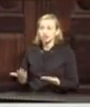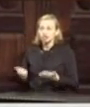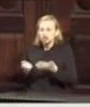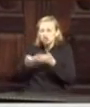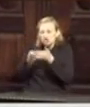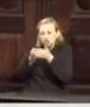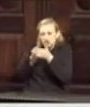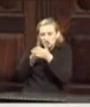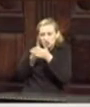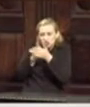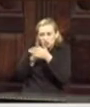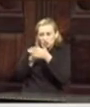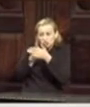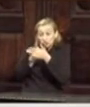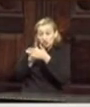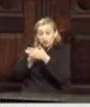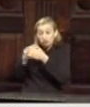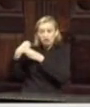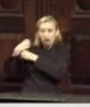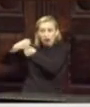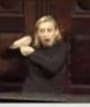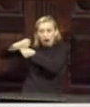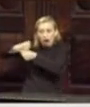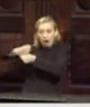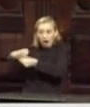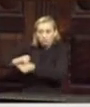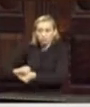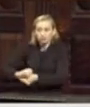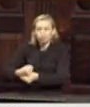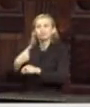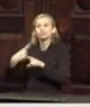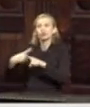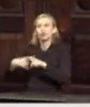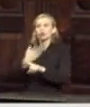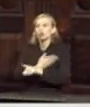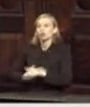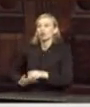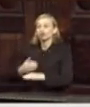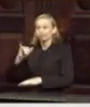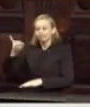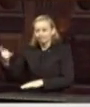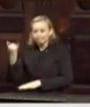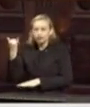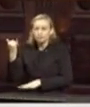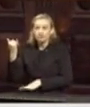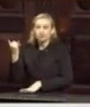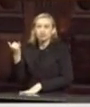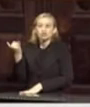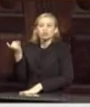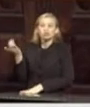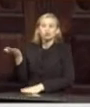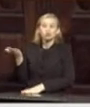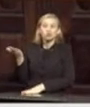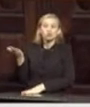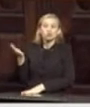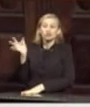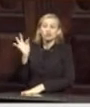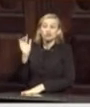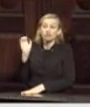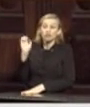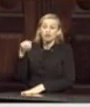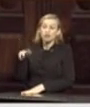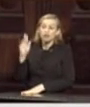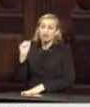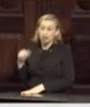sorrateira há alguns anos, porque o governo, se aproveitando de que o FECAM pode